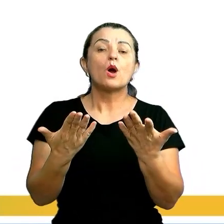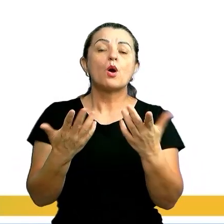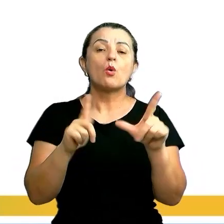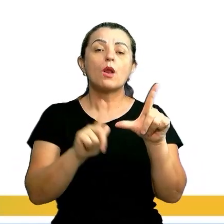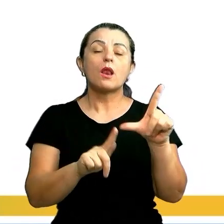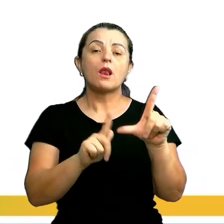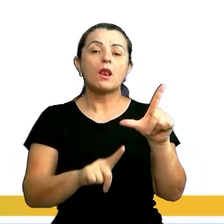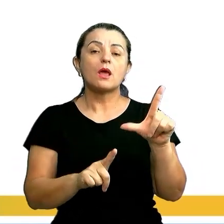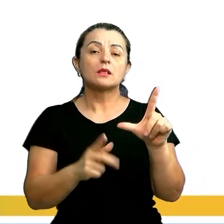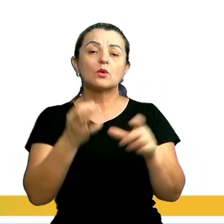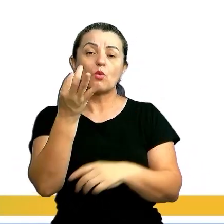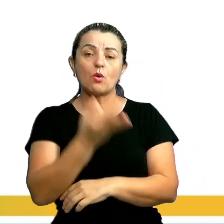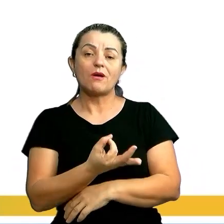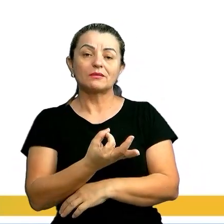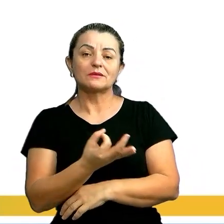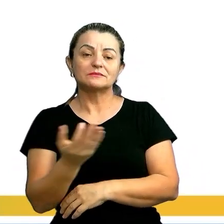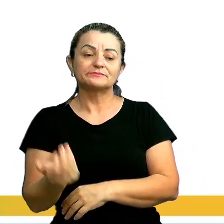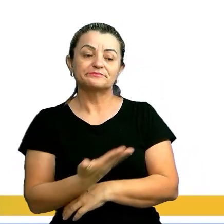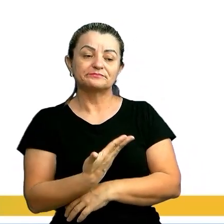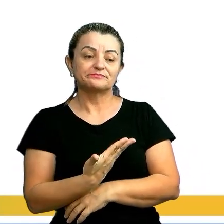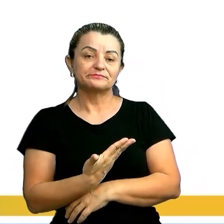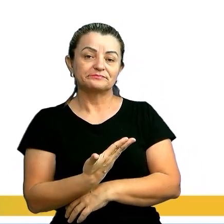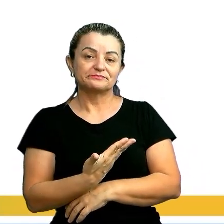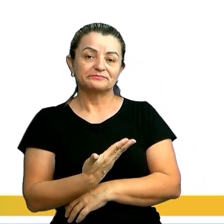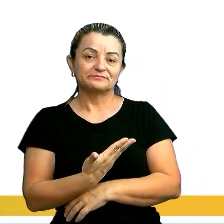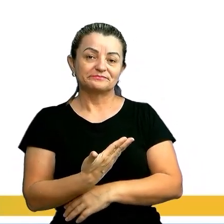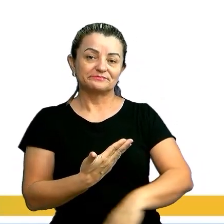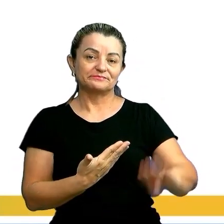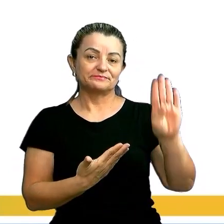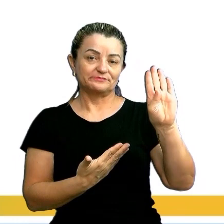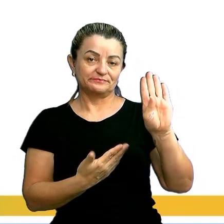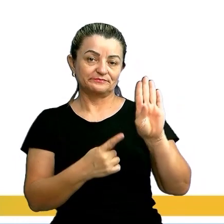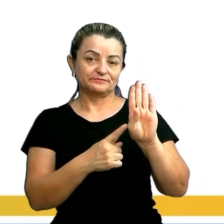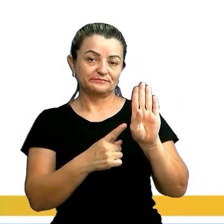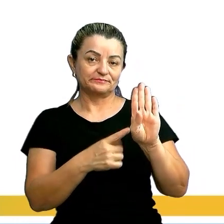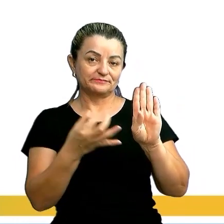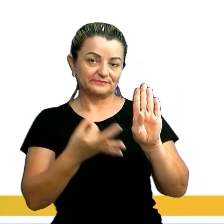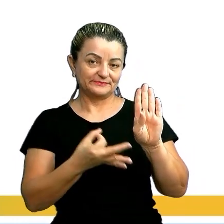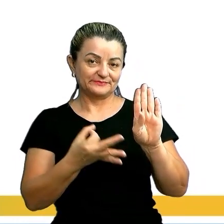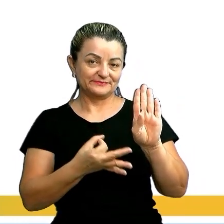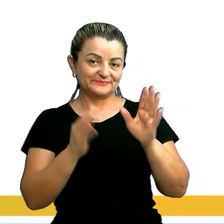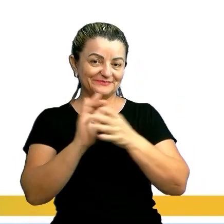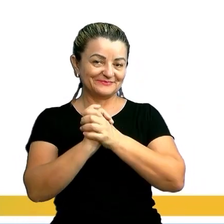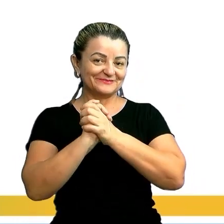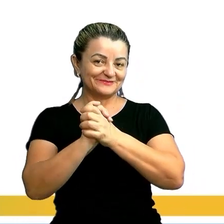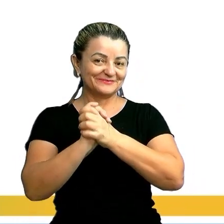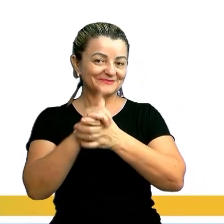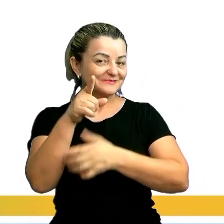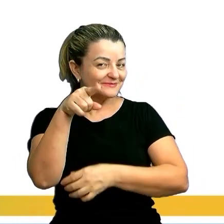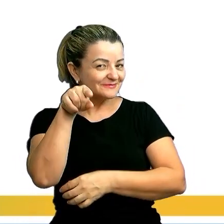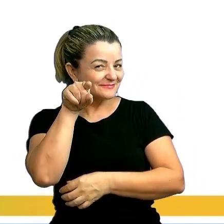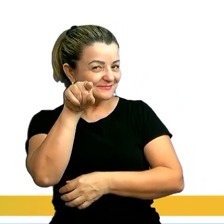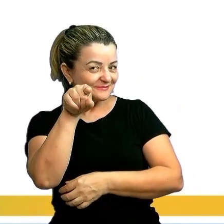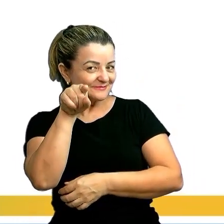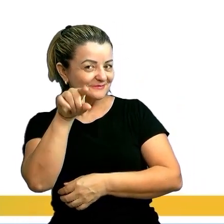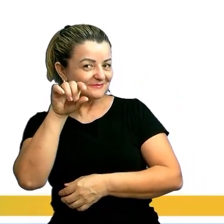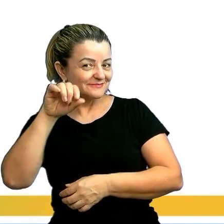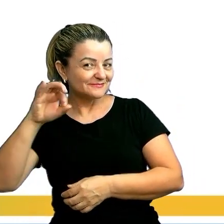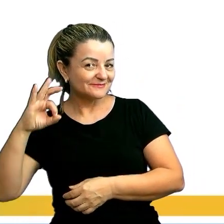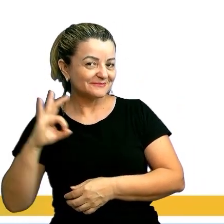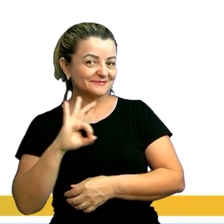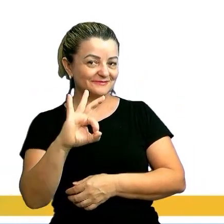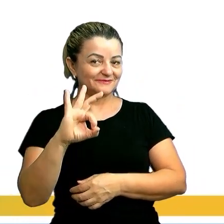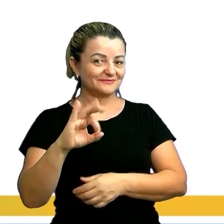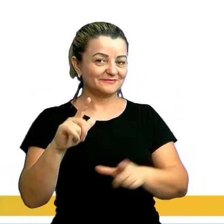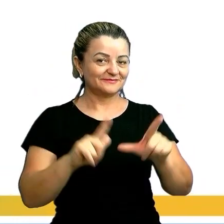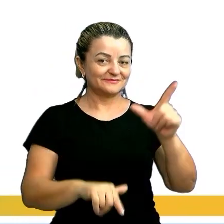que vocês anotaram aí? Vamos ver quem acertou. Letra B, ok? Parabéns para quem acertou na letra